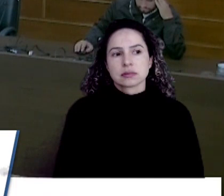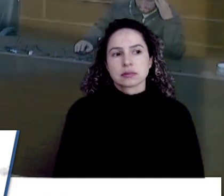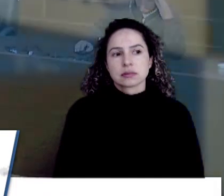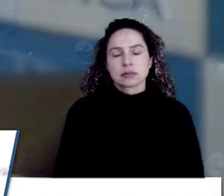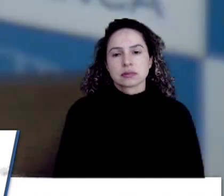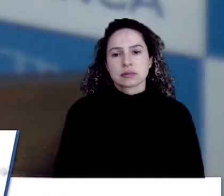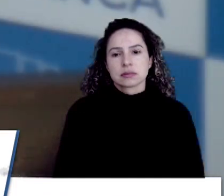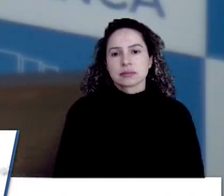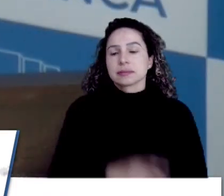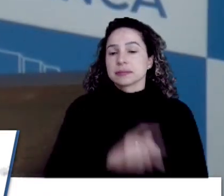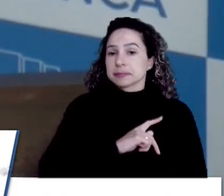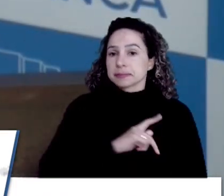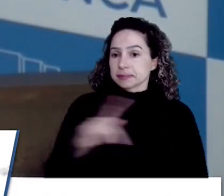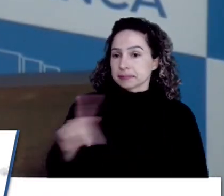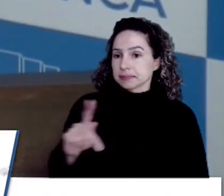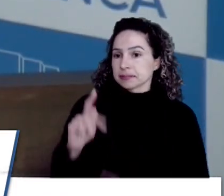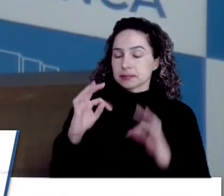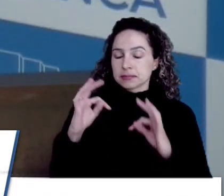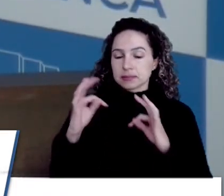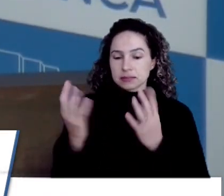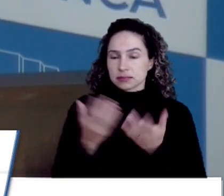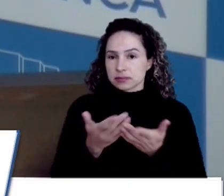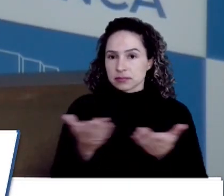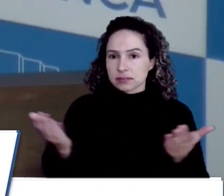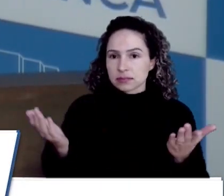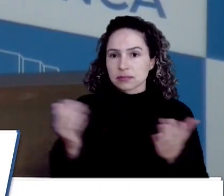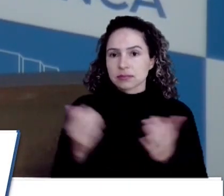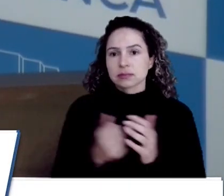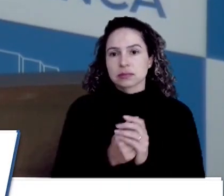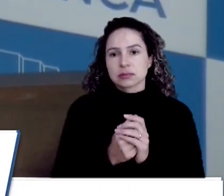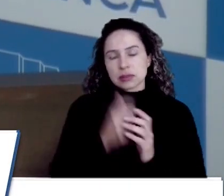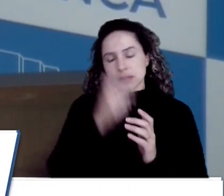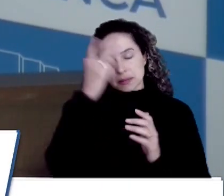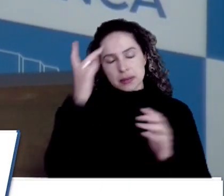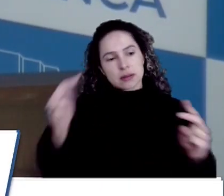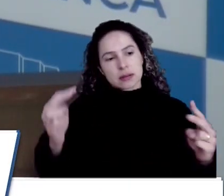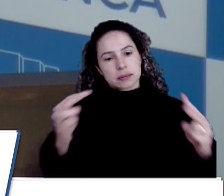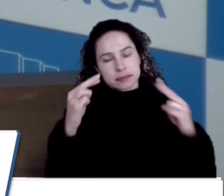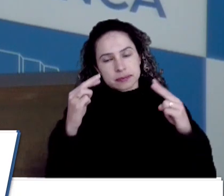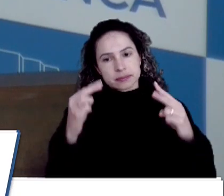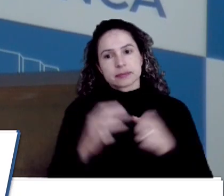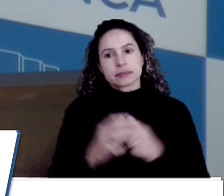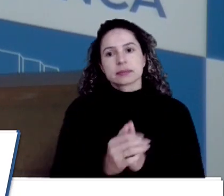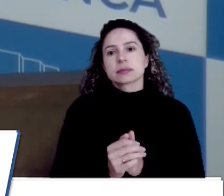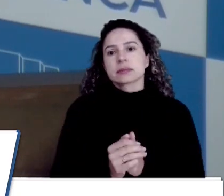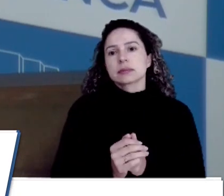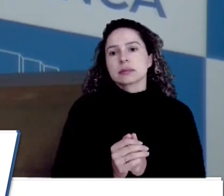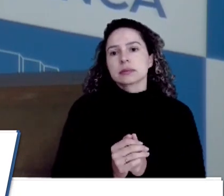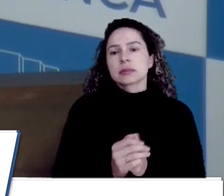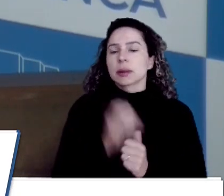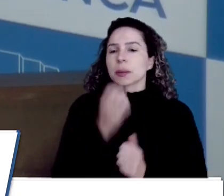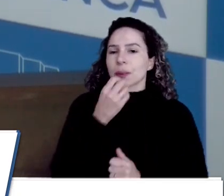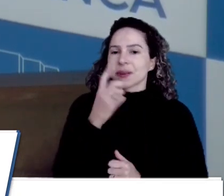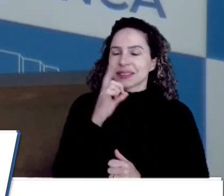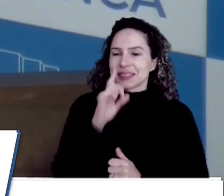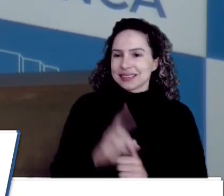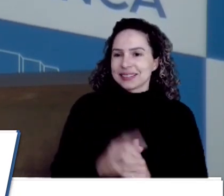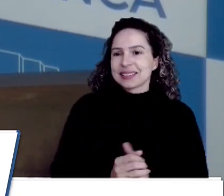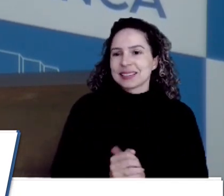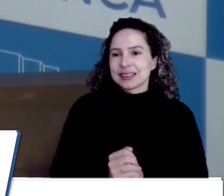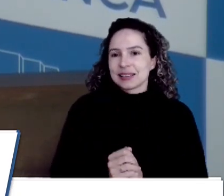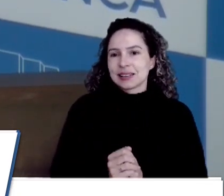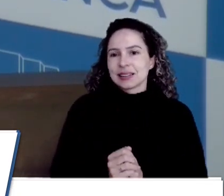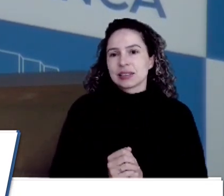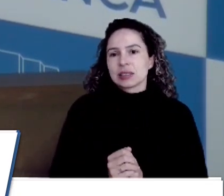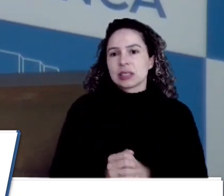Senhor presidente, nobres padres, público que nos assiste, bom dia. Hoje